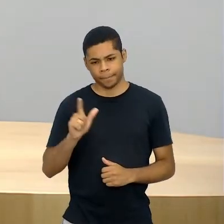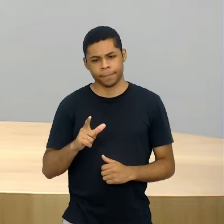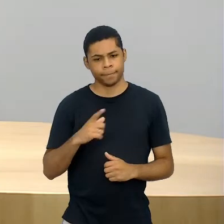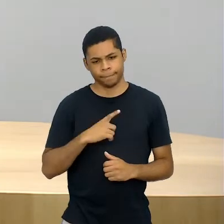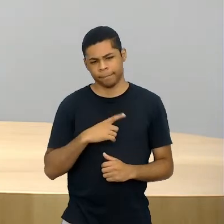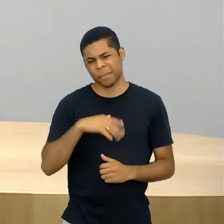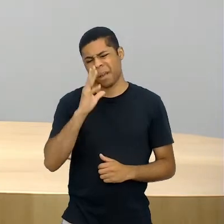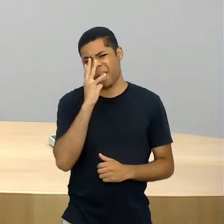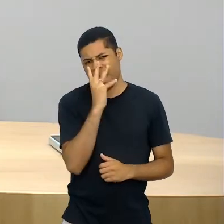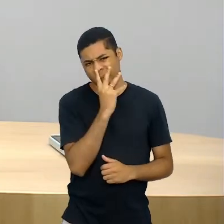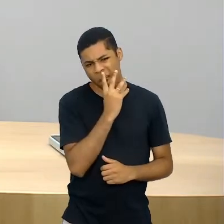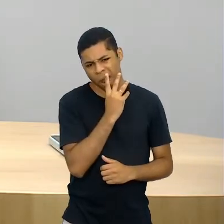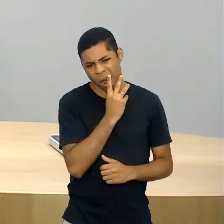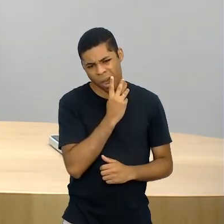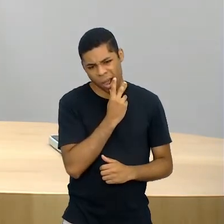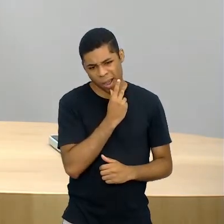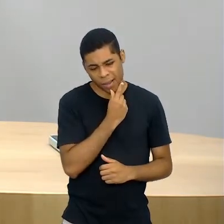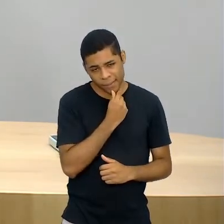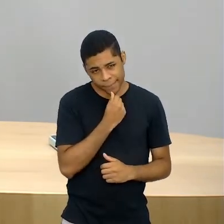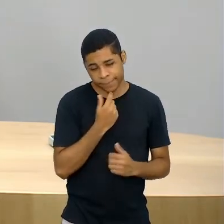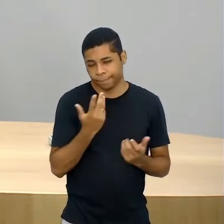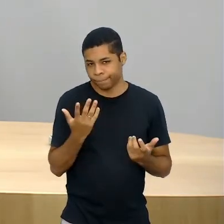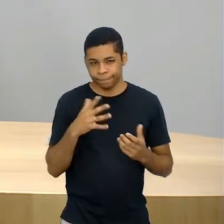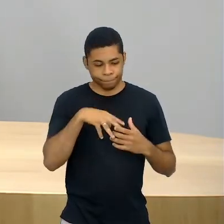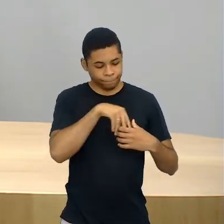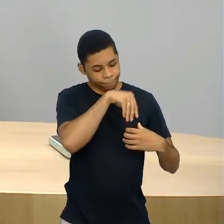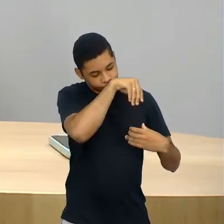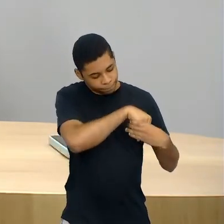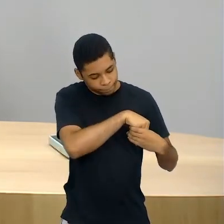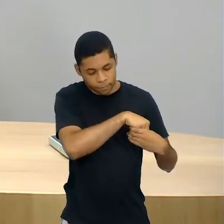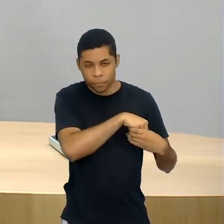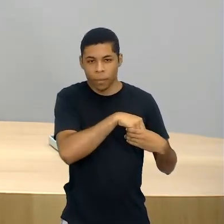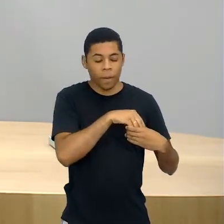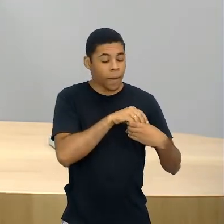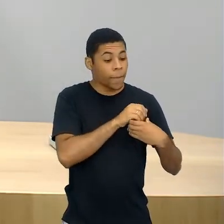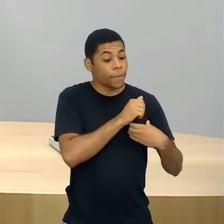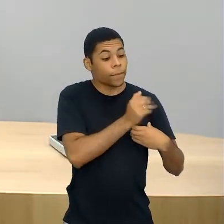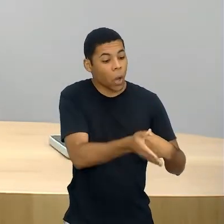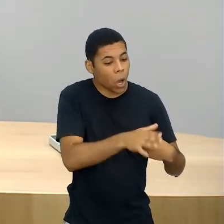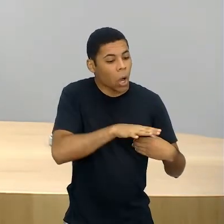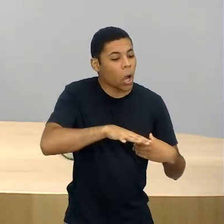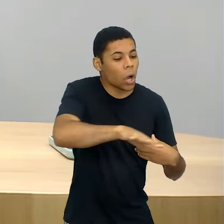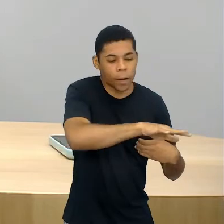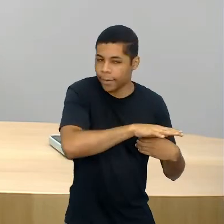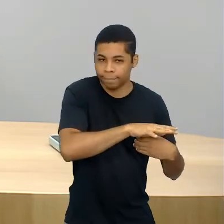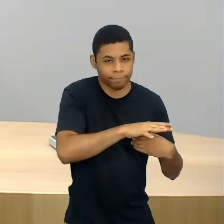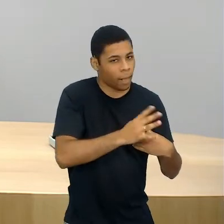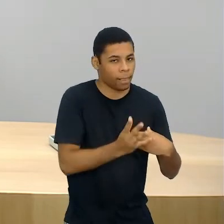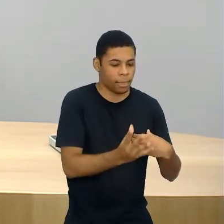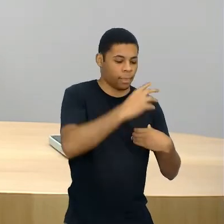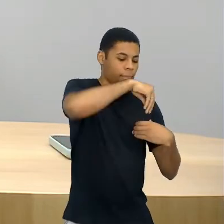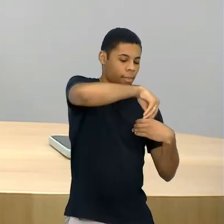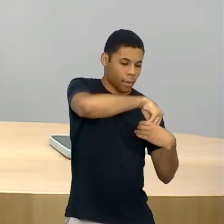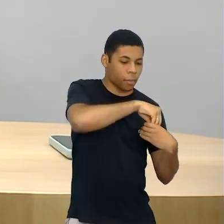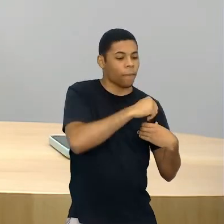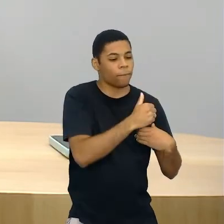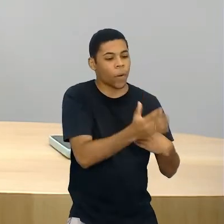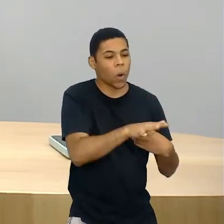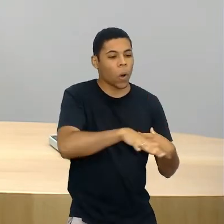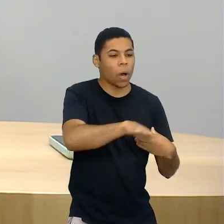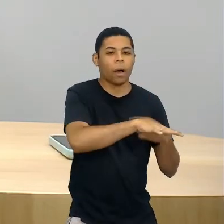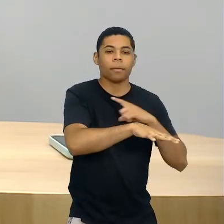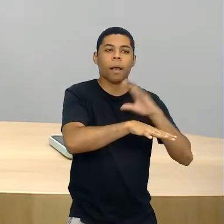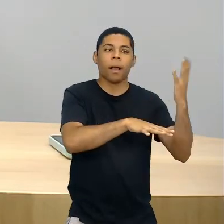processo é mais lento, está no interior do planeta, né? Não está na superfície, não recebe aqueles processos externos, né,